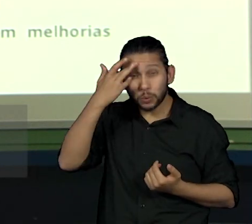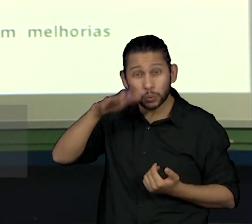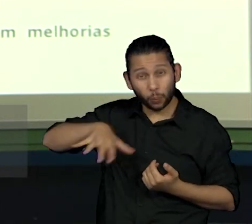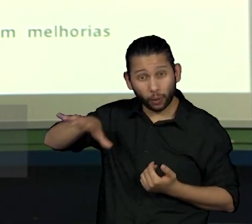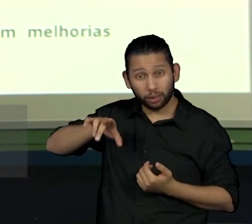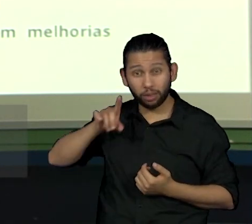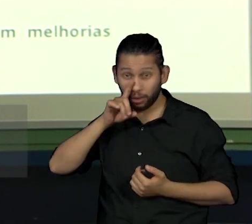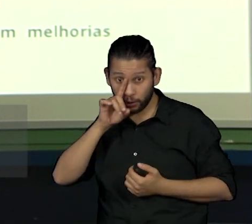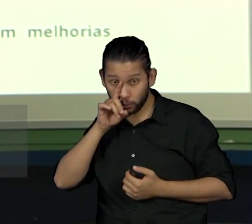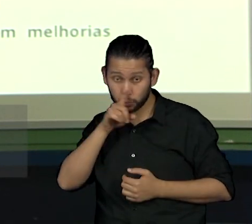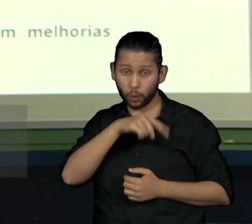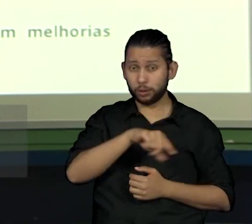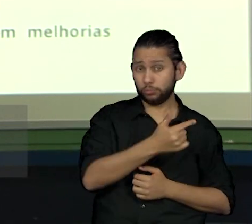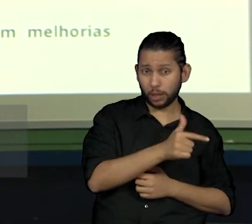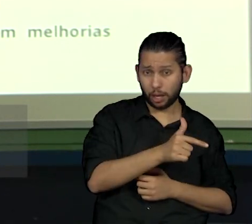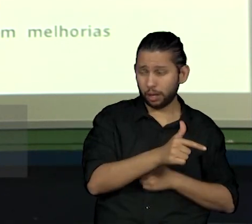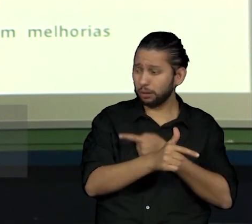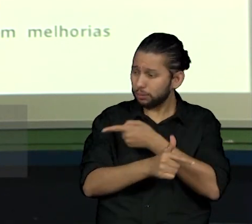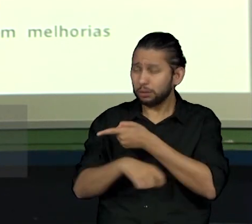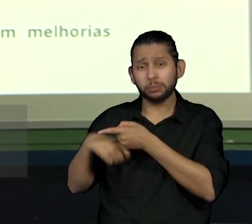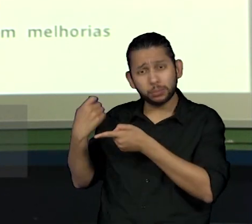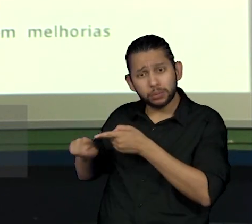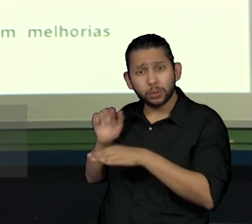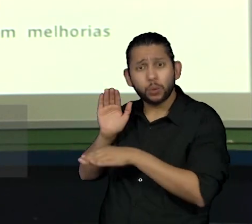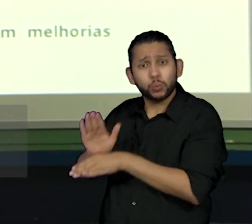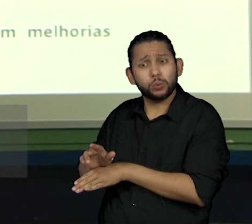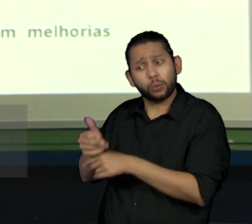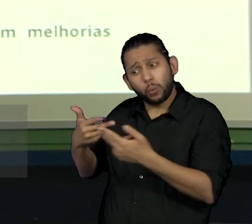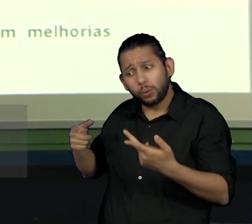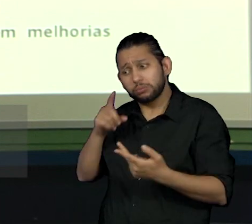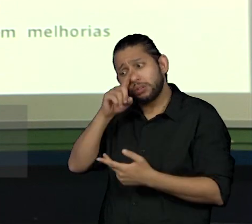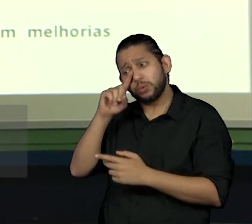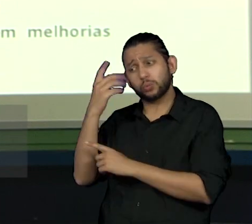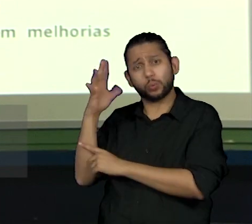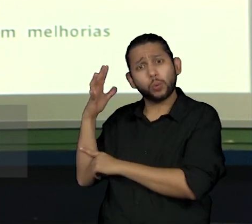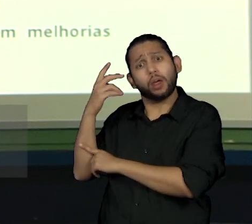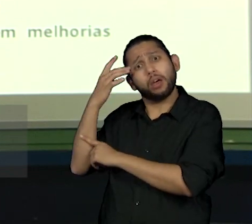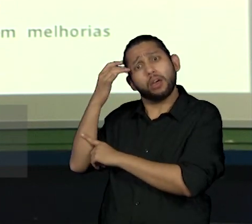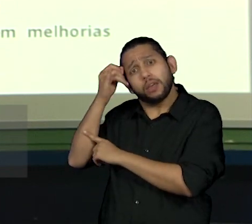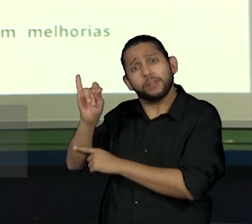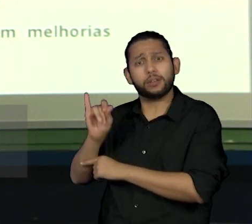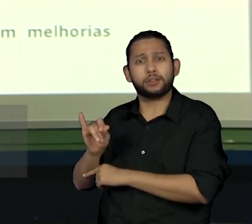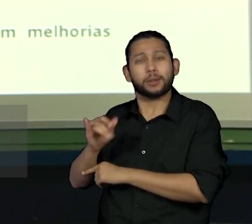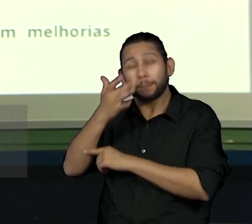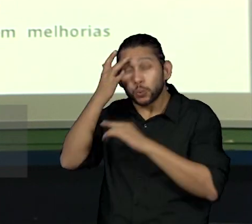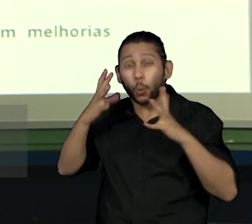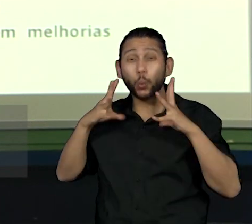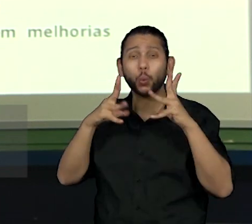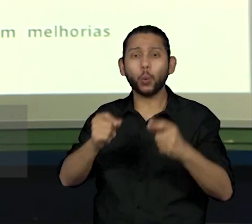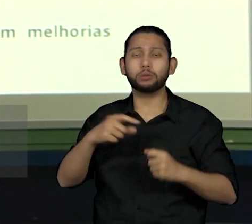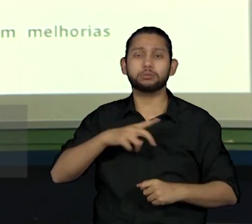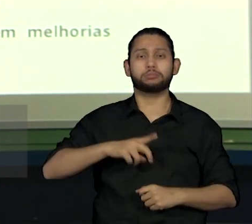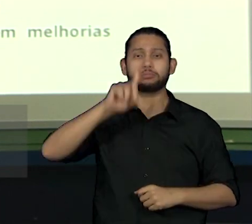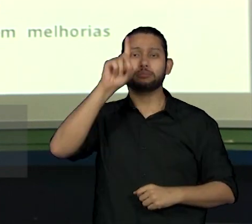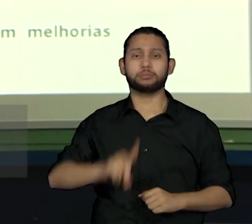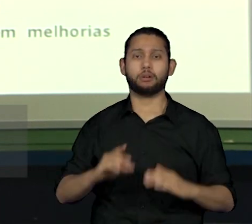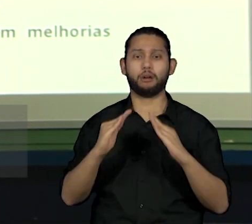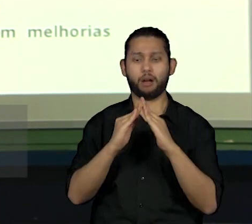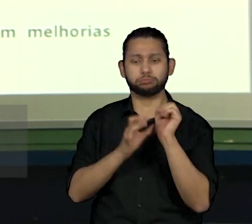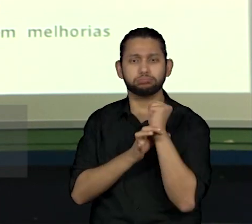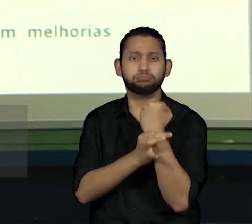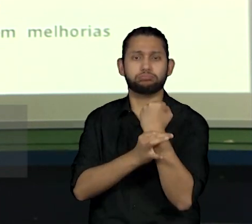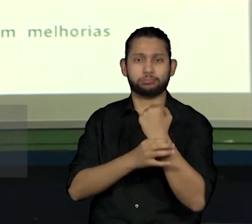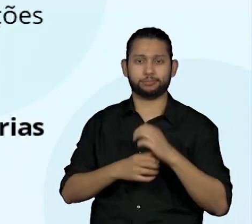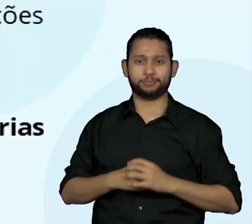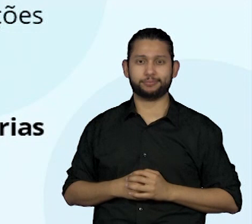correm riscos e algo que pode ser evitado? Todos devem morar e todos têm uma condição de ter uma moradia segura.